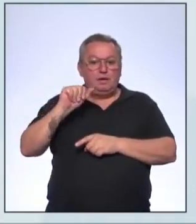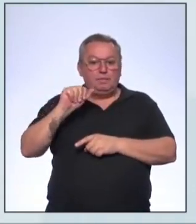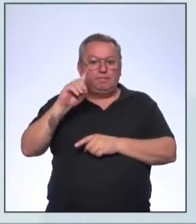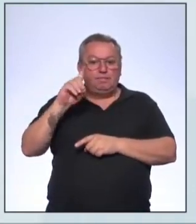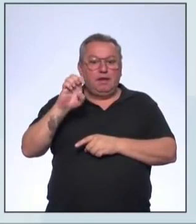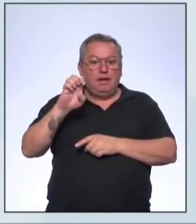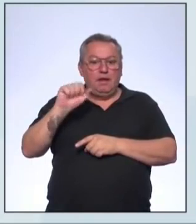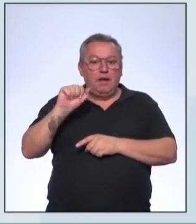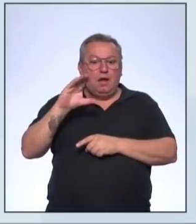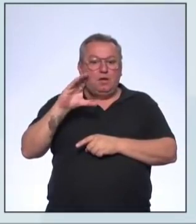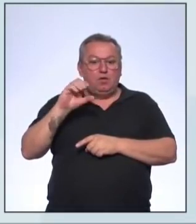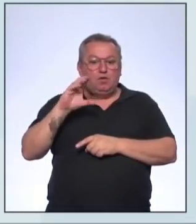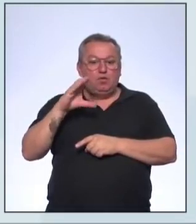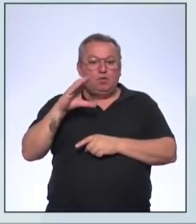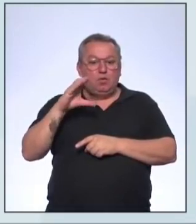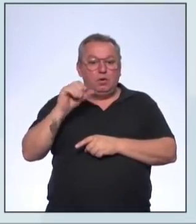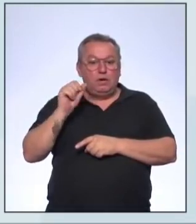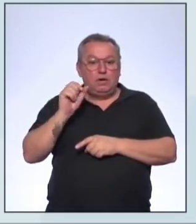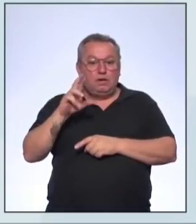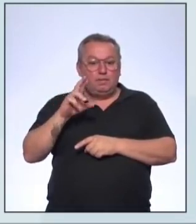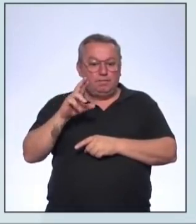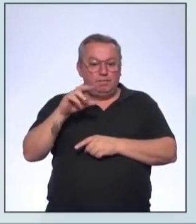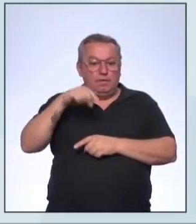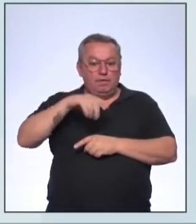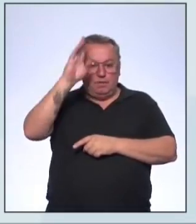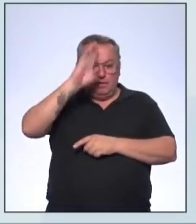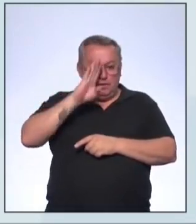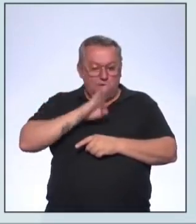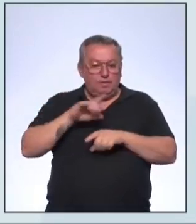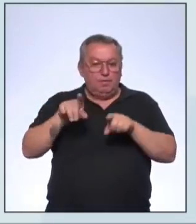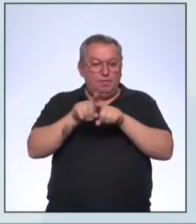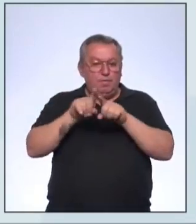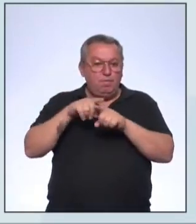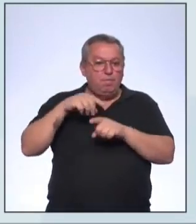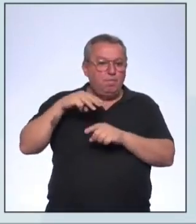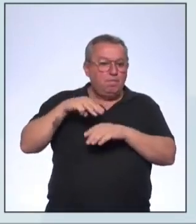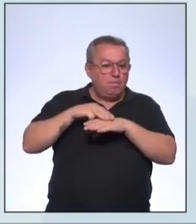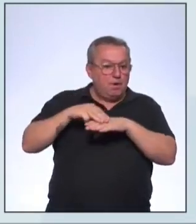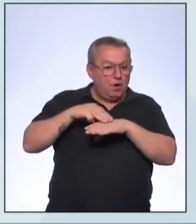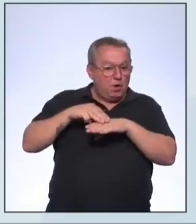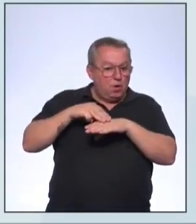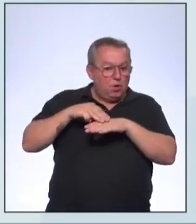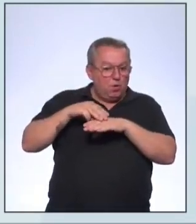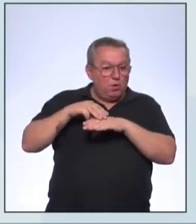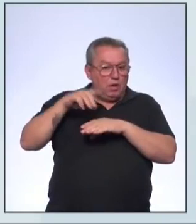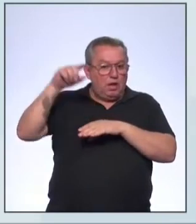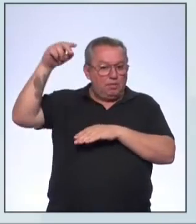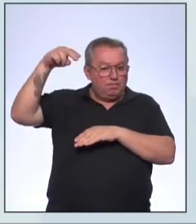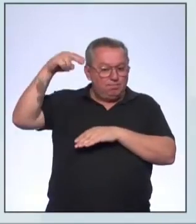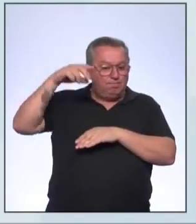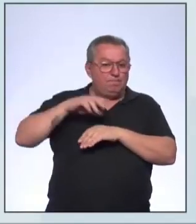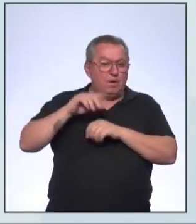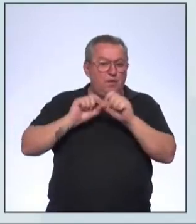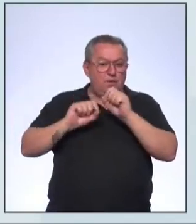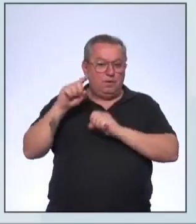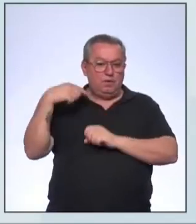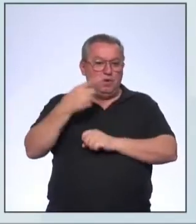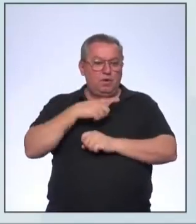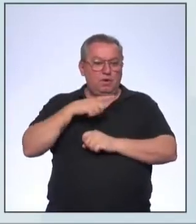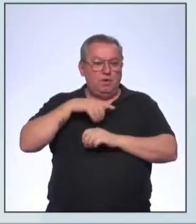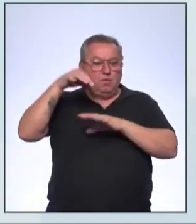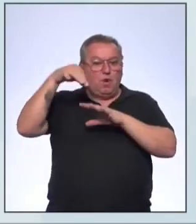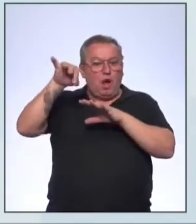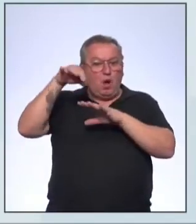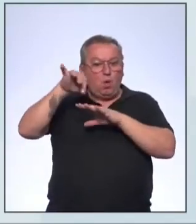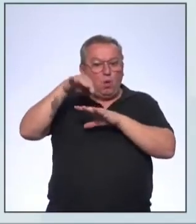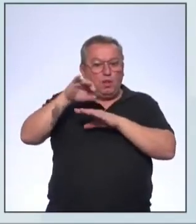né, parte da economia importante aqui no Brasil, né. A parte que está em marronzinha lá, também é a questão, né, que nós temos o algodão,